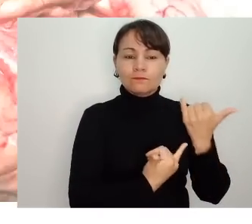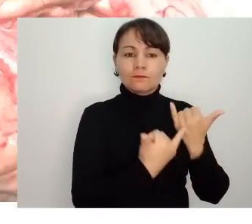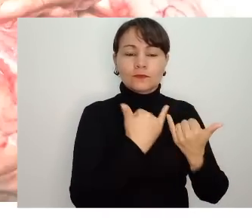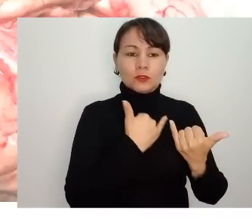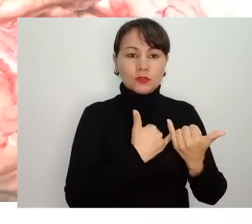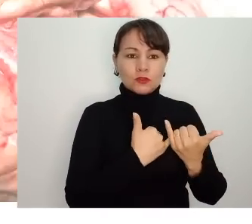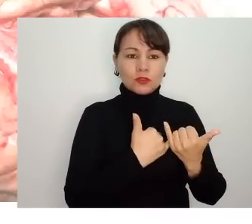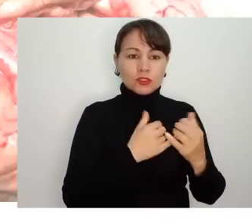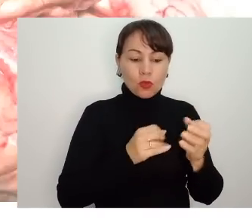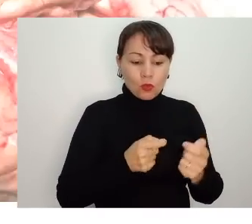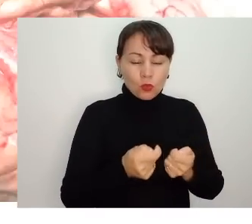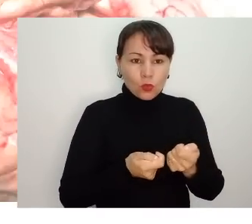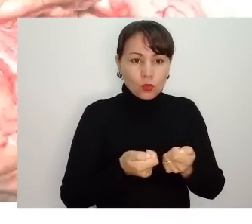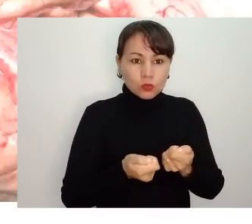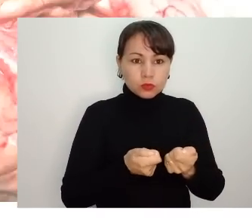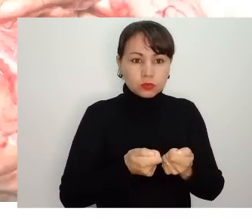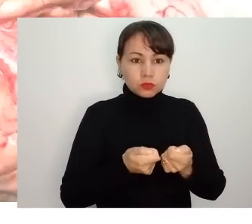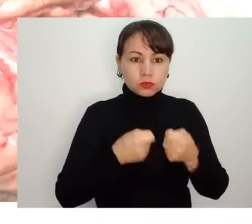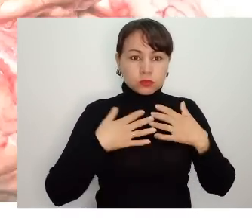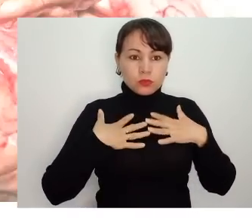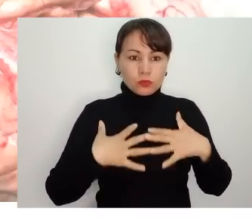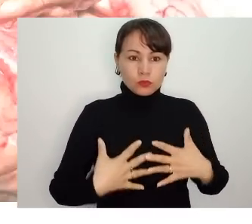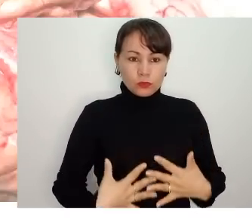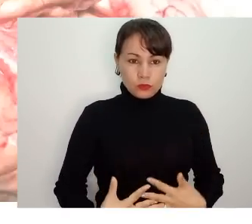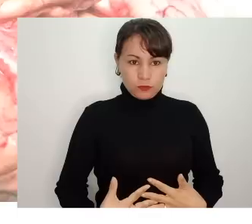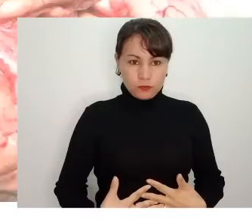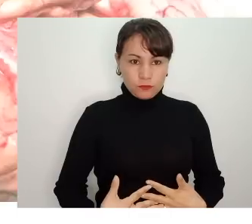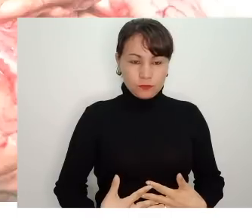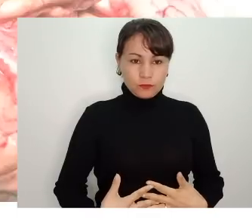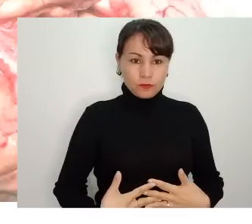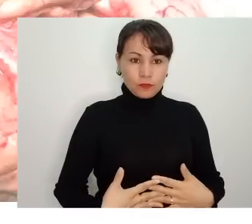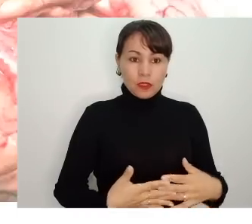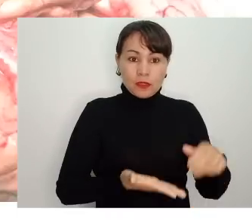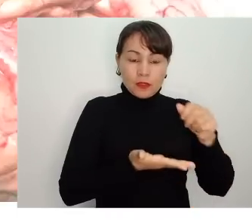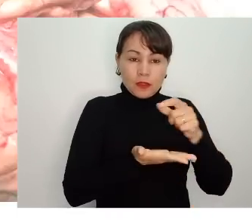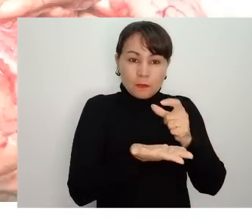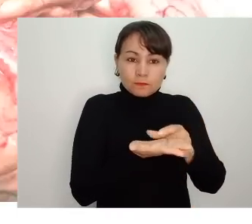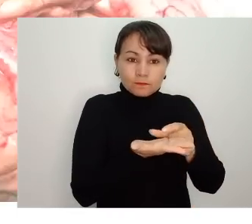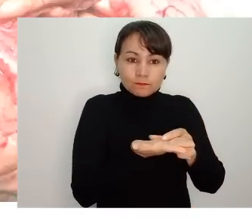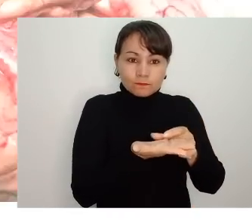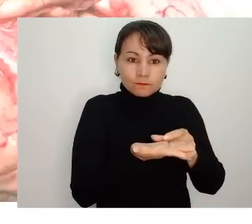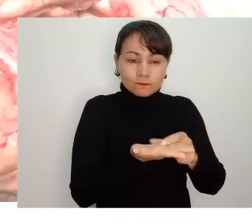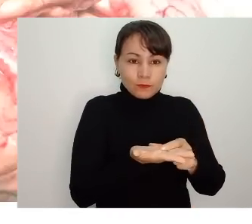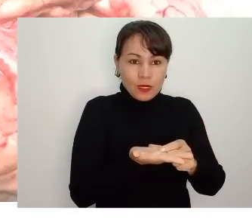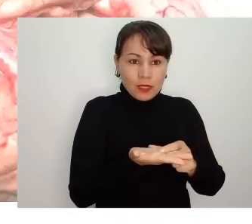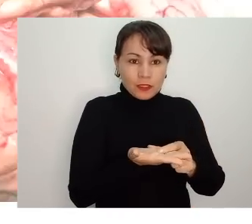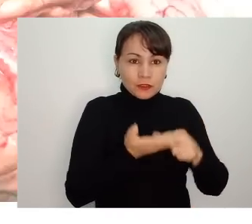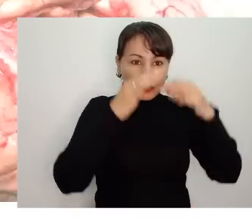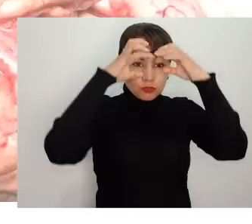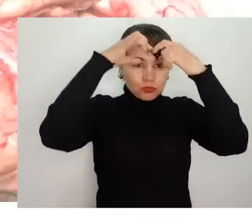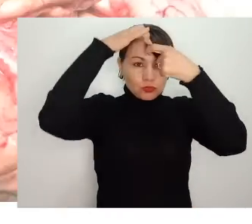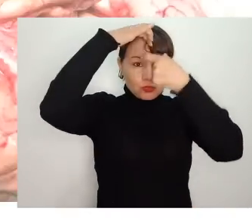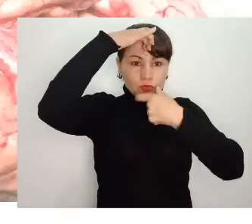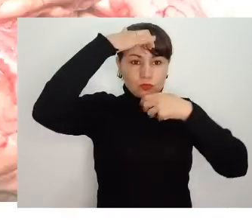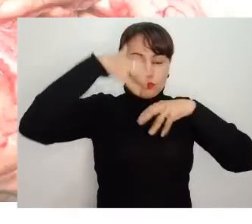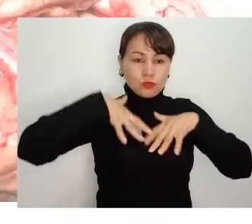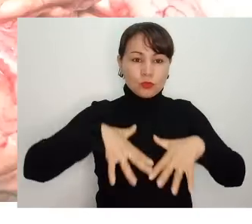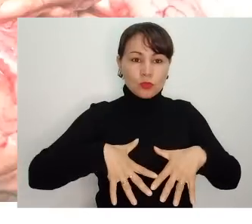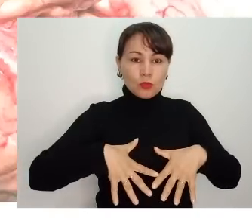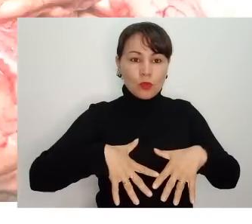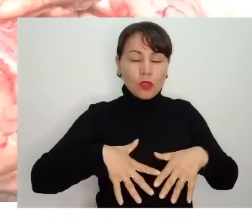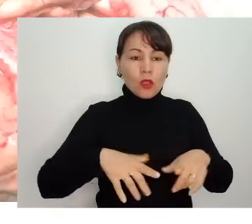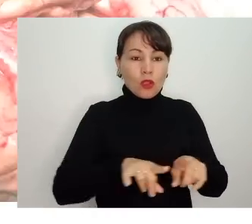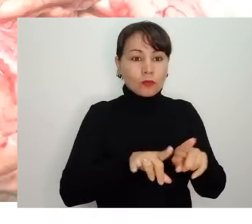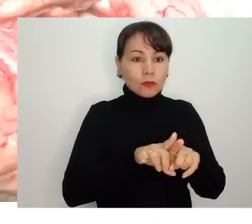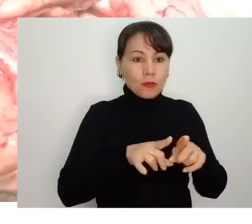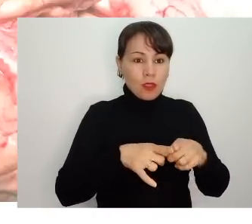informações que são controladas no nosso corpo, desde a parte própria do sistema nervoso central,